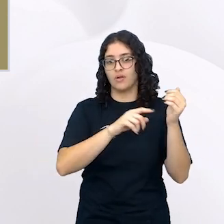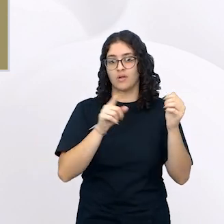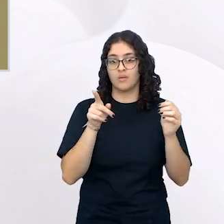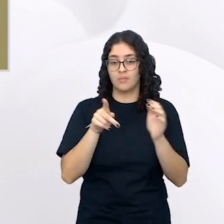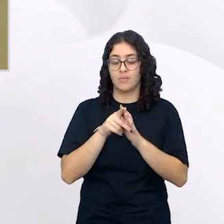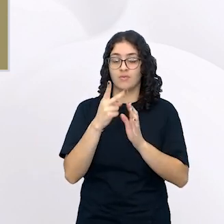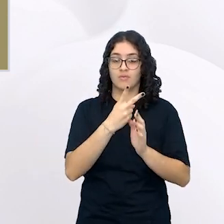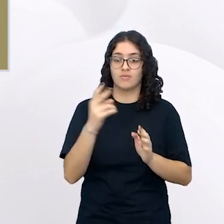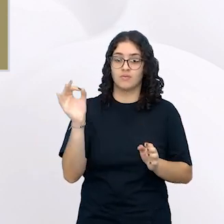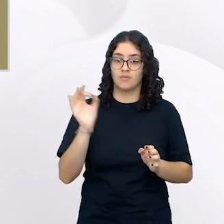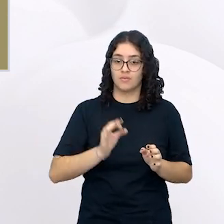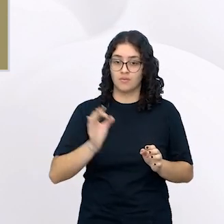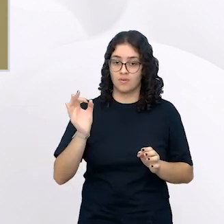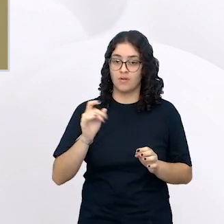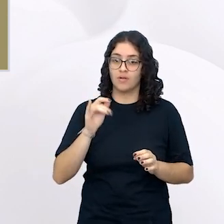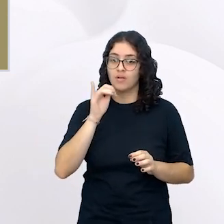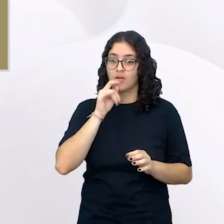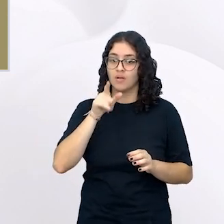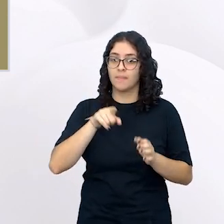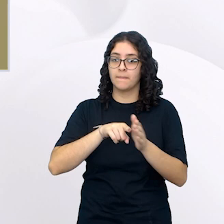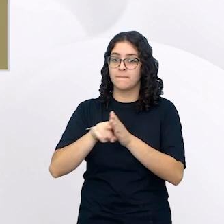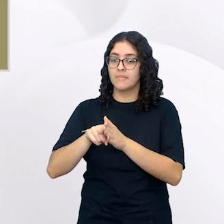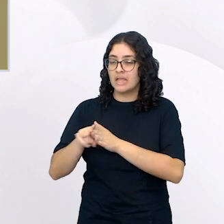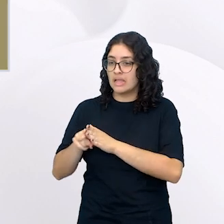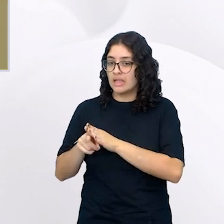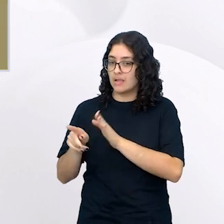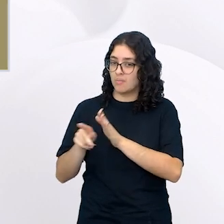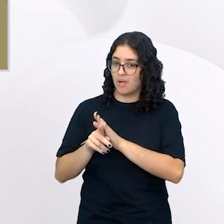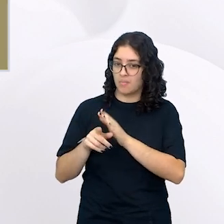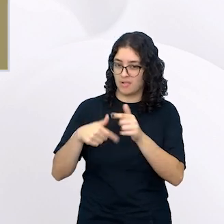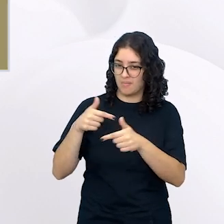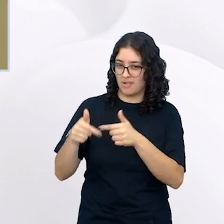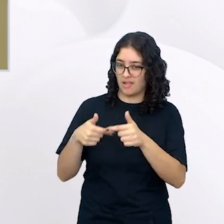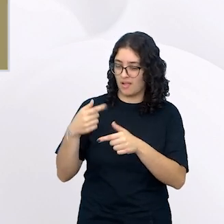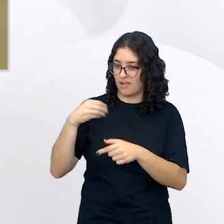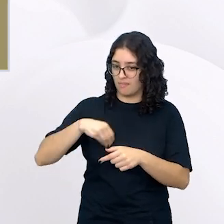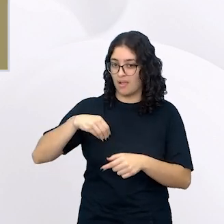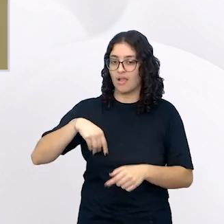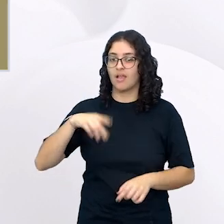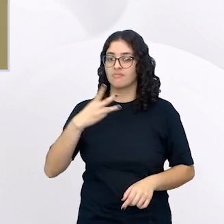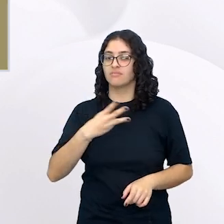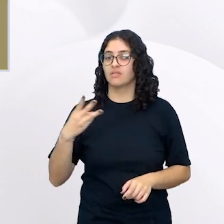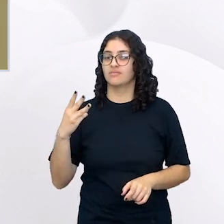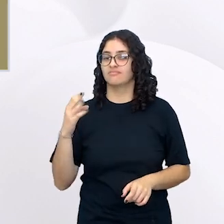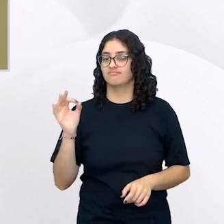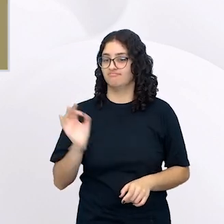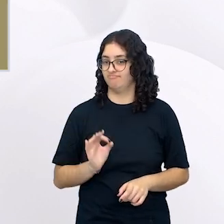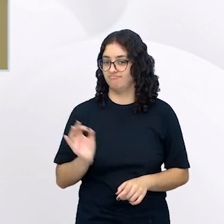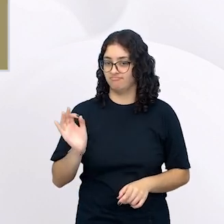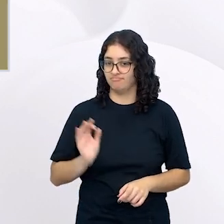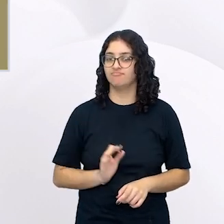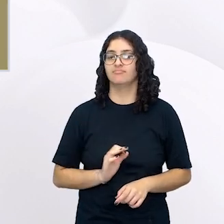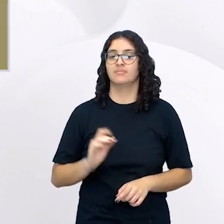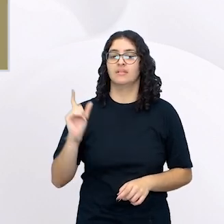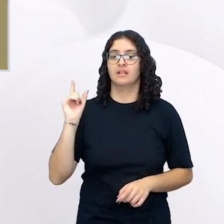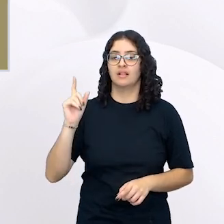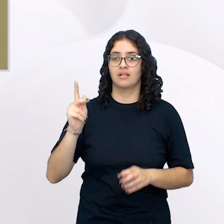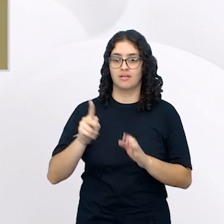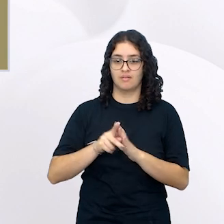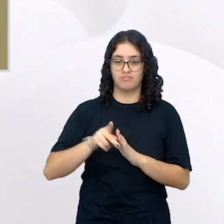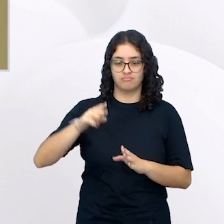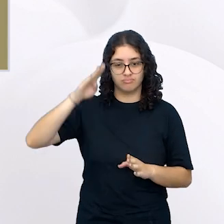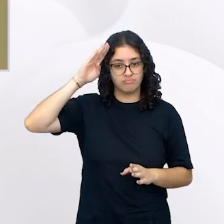22%. Bolsa de pesquisa, ainda somos pequenininhas, né? 33,3%. e na Academia de Ciências